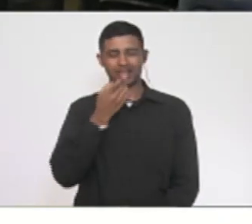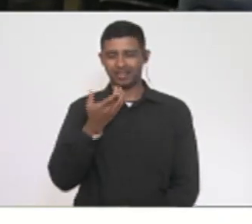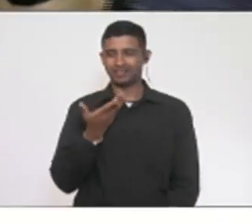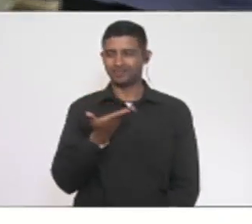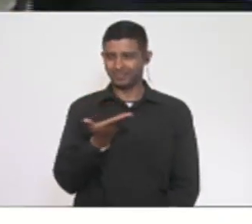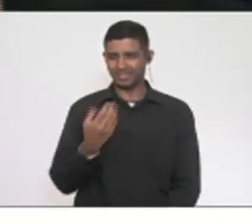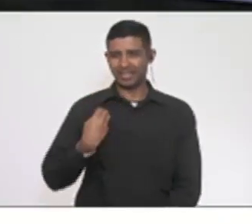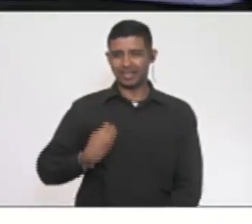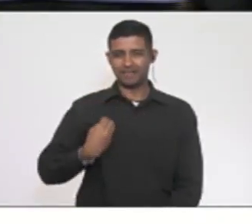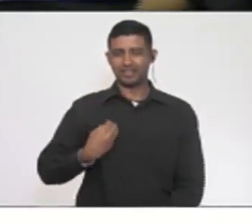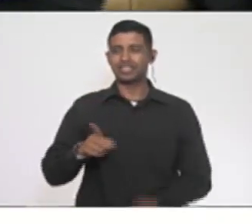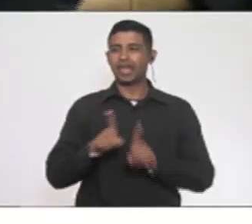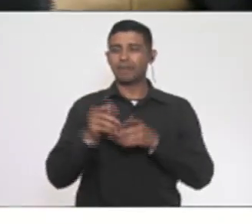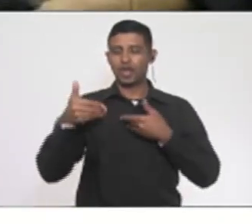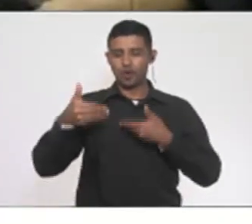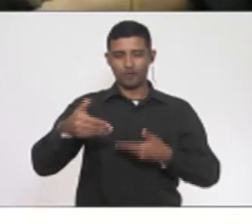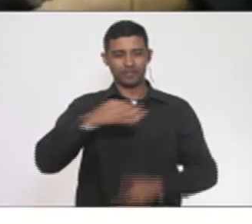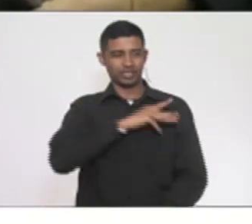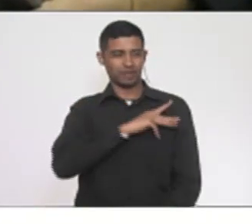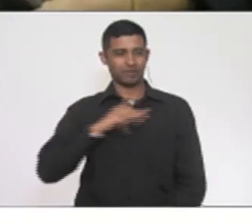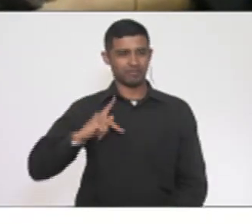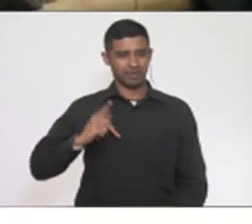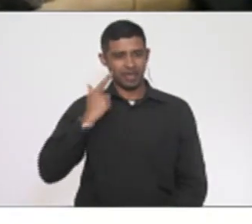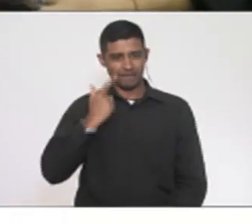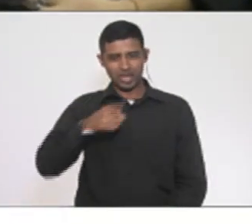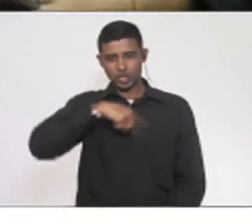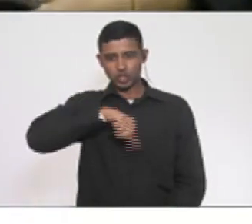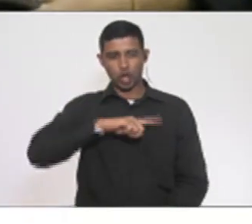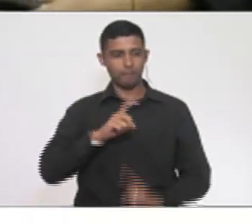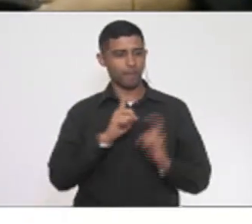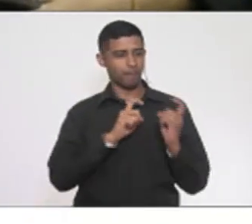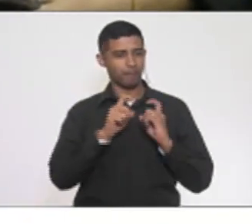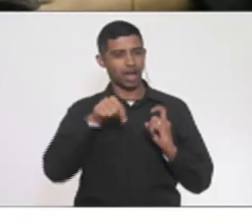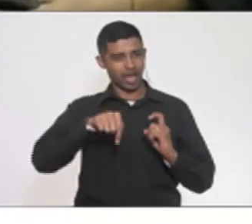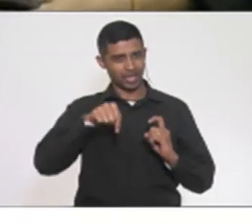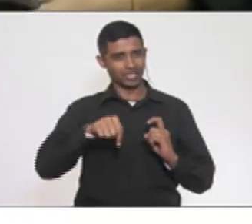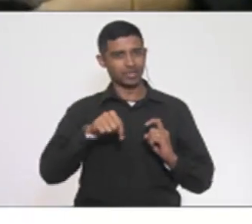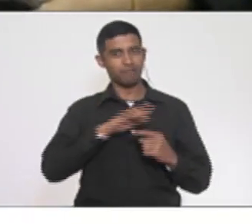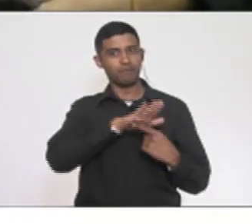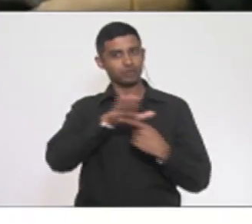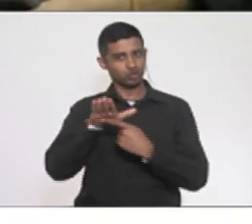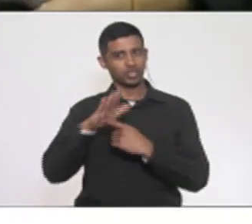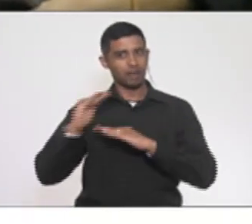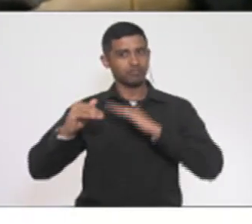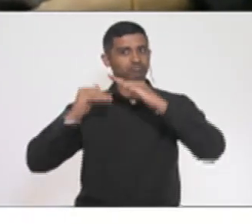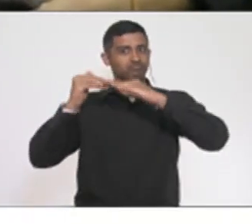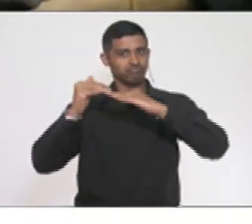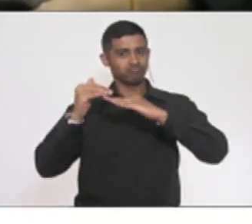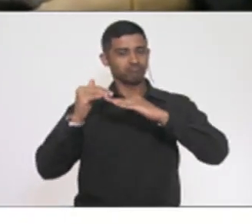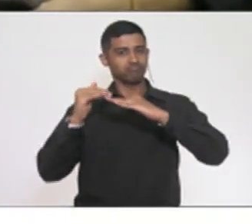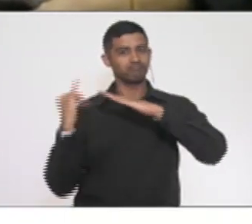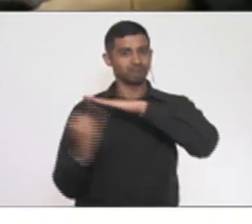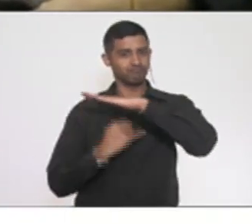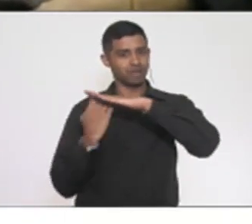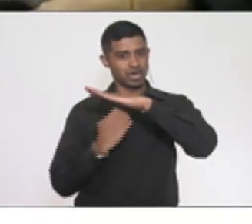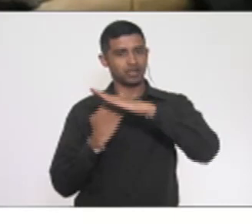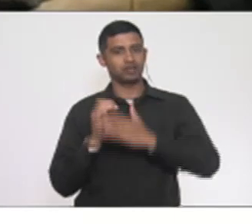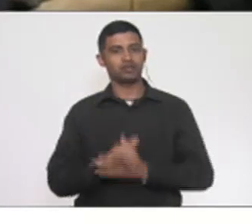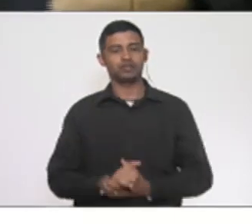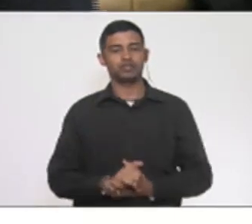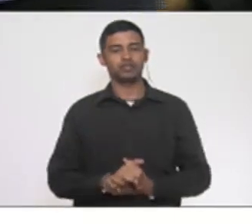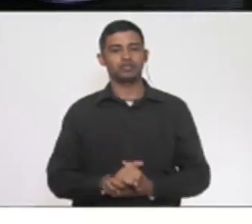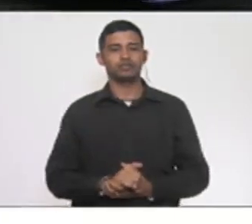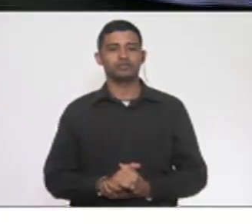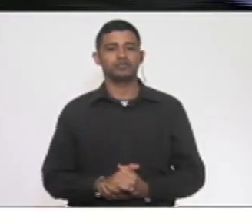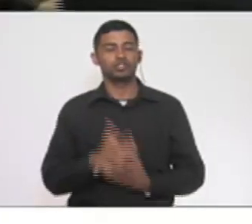ANP para participar desse fórum importante no desenvolvimento da indústria, que está num momento muito